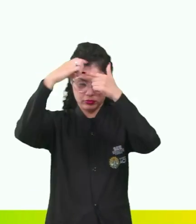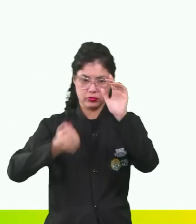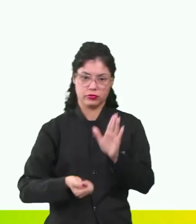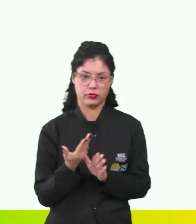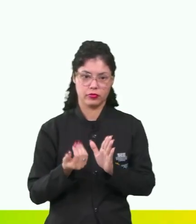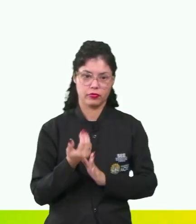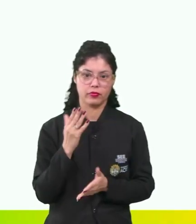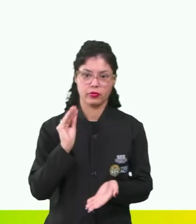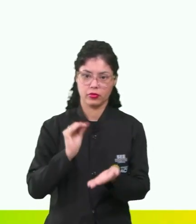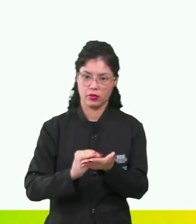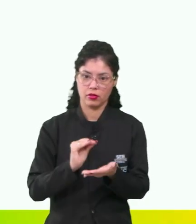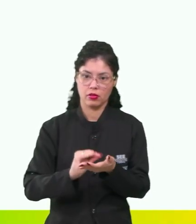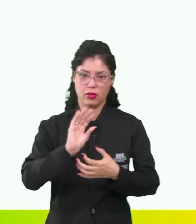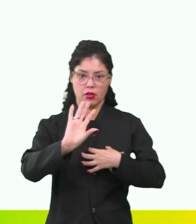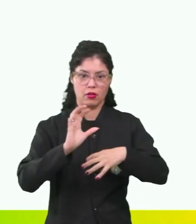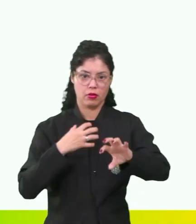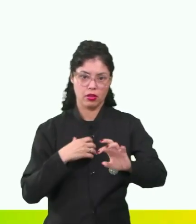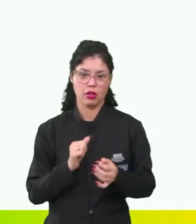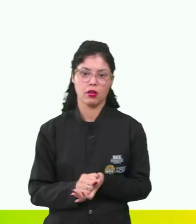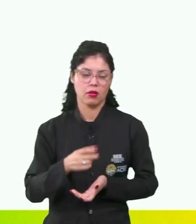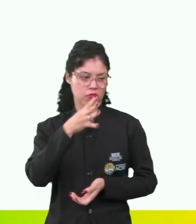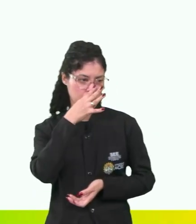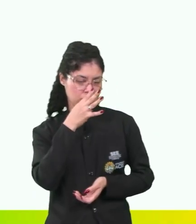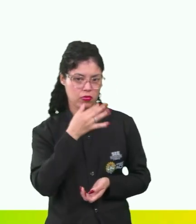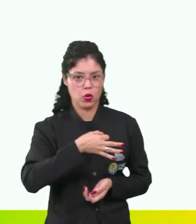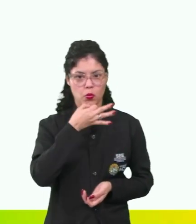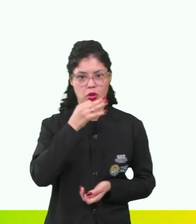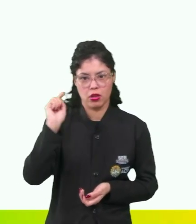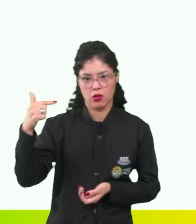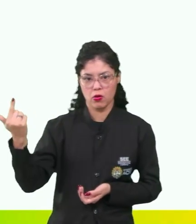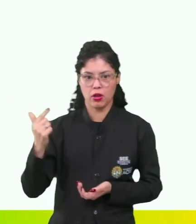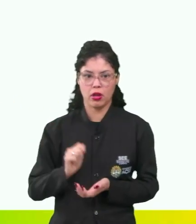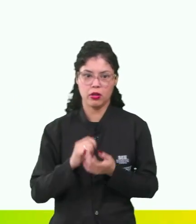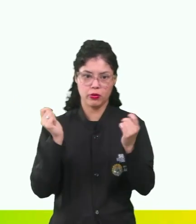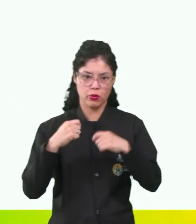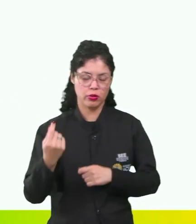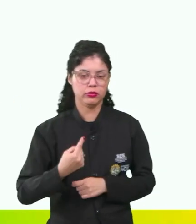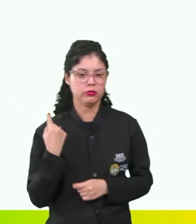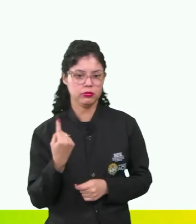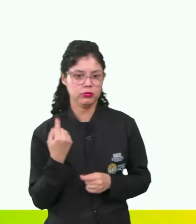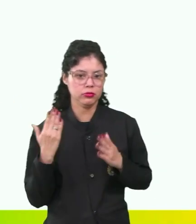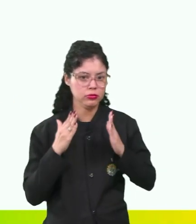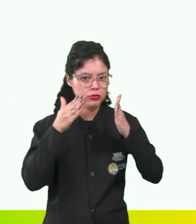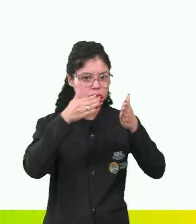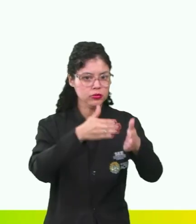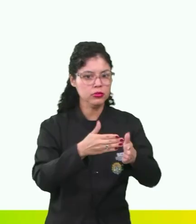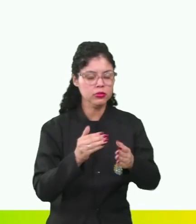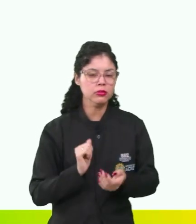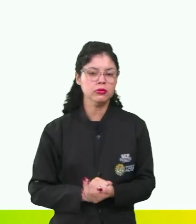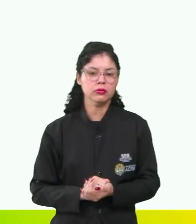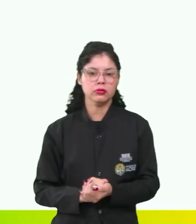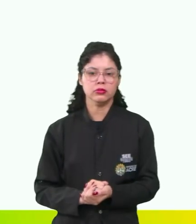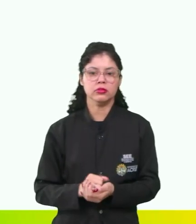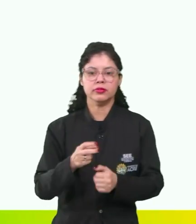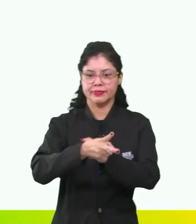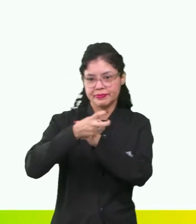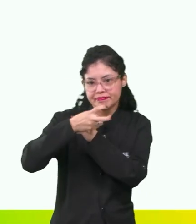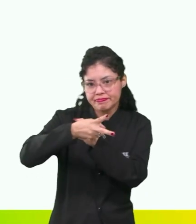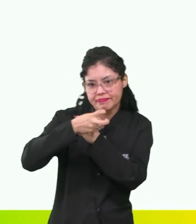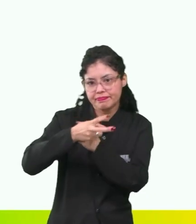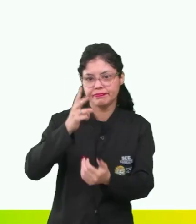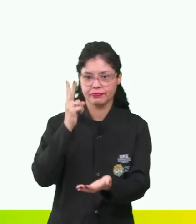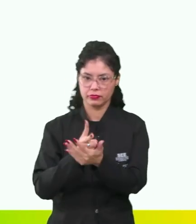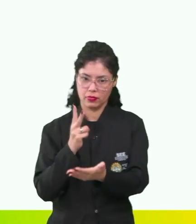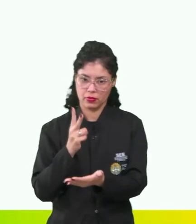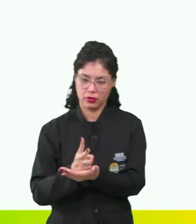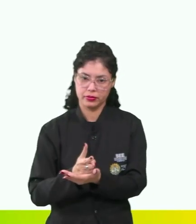gerar apatia e falta de interesses em opiniões alheias, pois o foco do indivíduo está